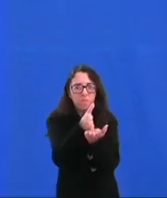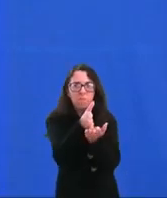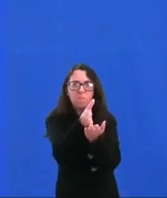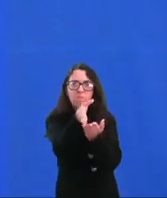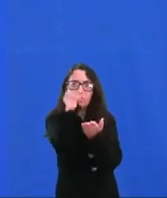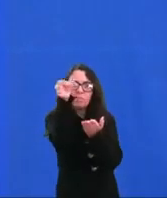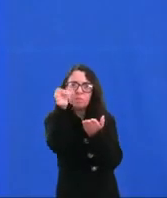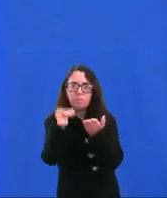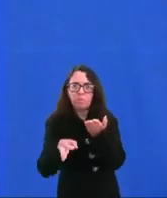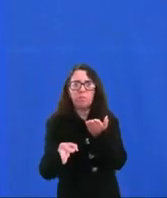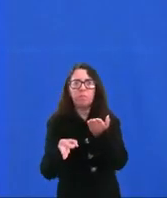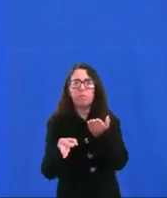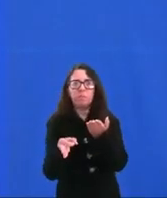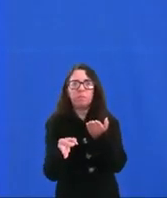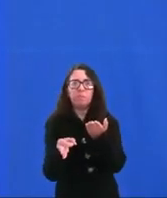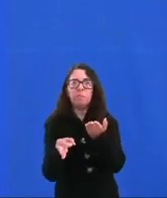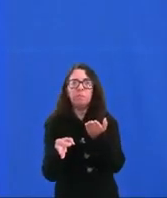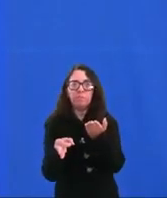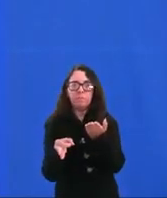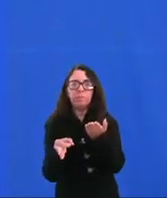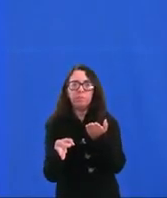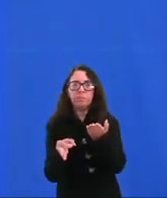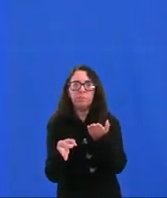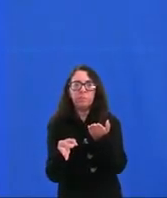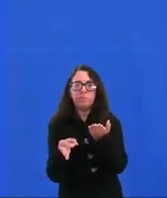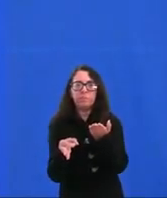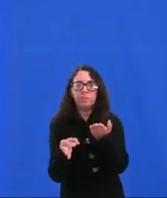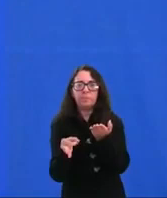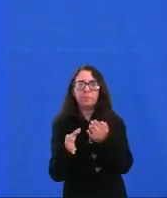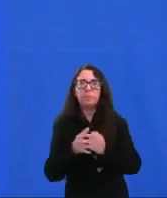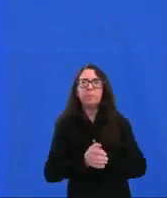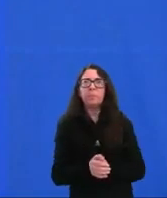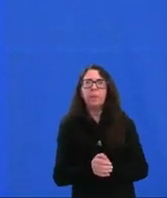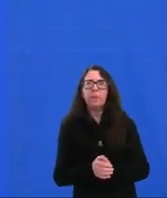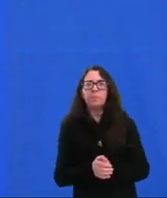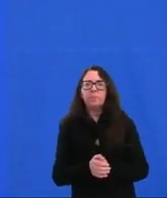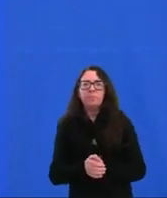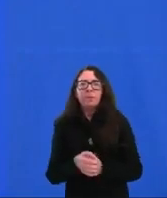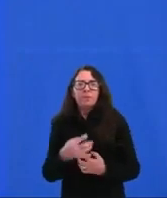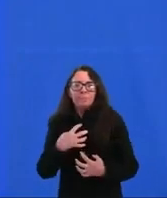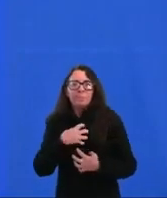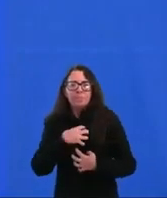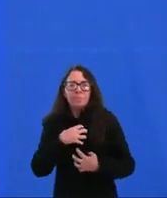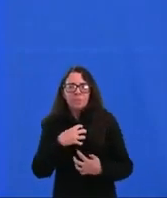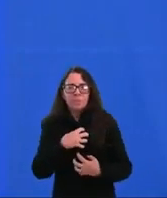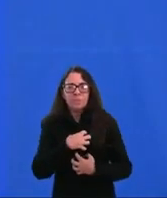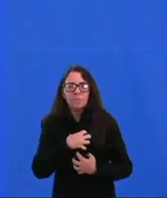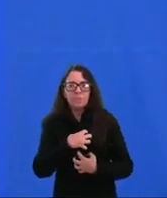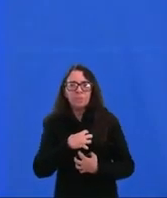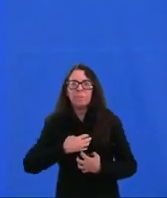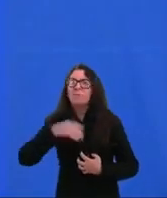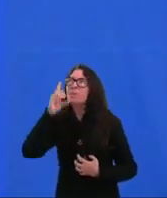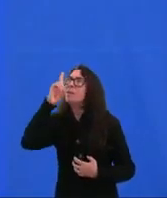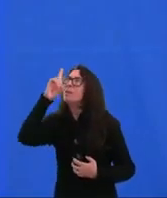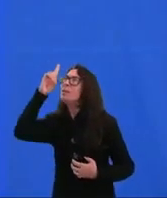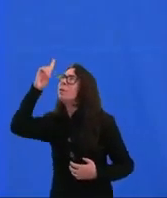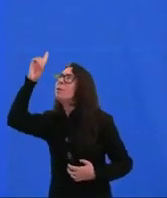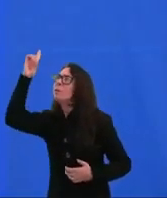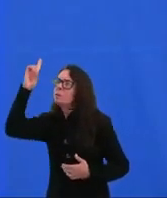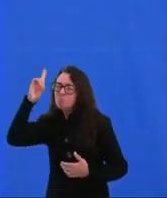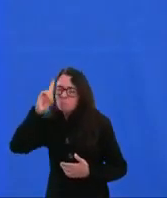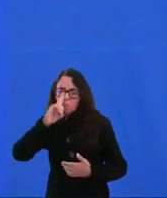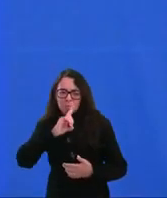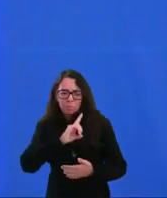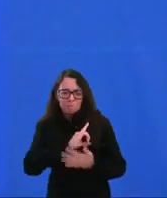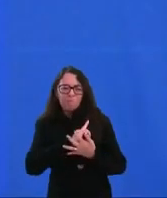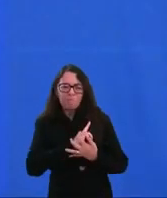Sua caminhada com Deus e sua sensibilidade em relação ao que Deus estava fazendo no meio do povo era